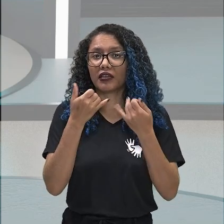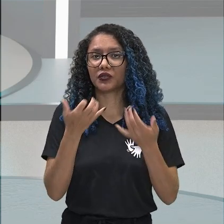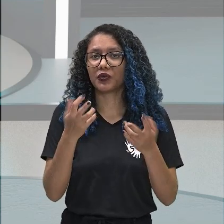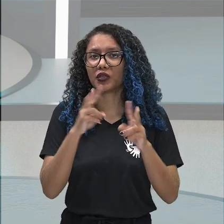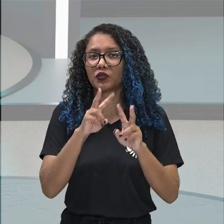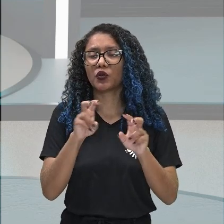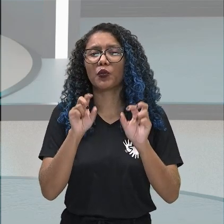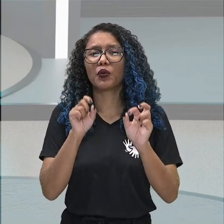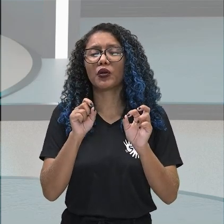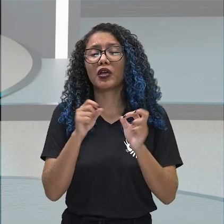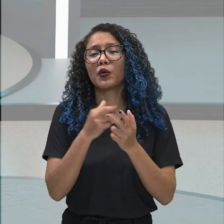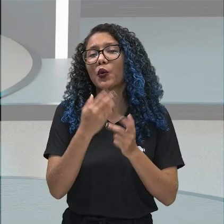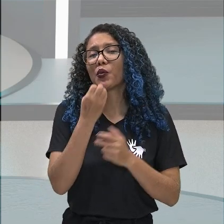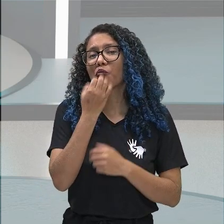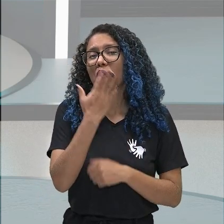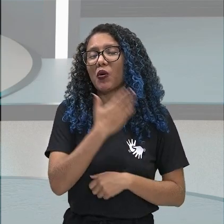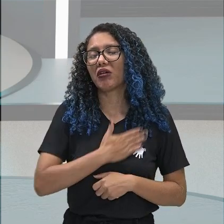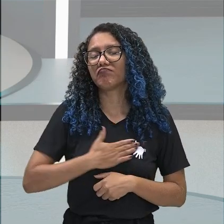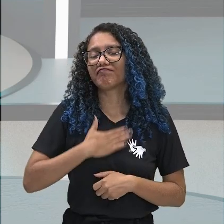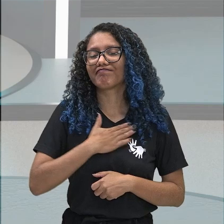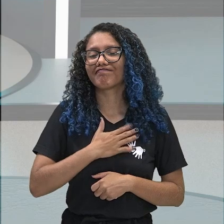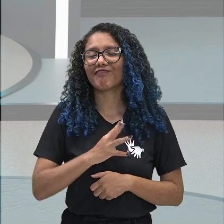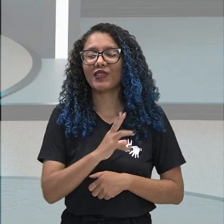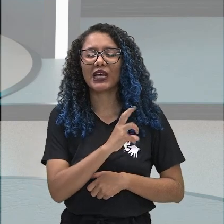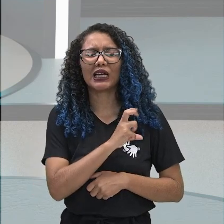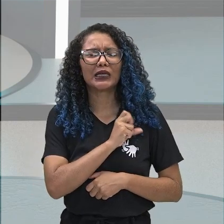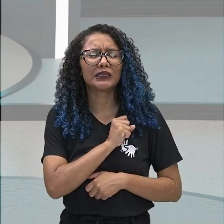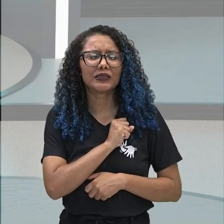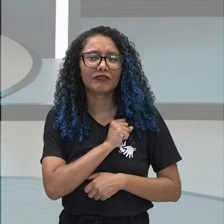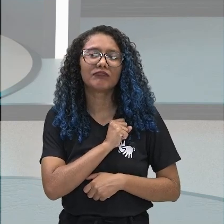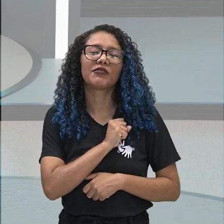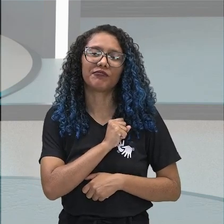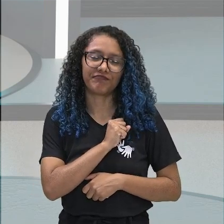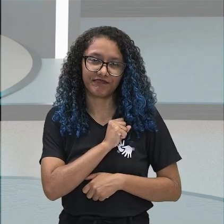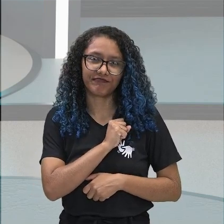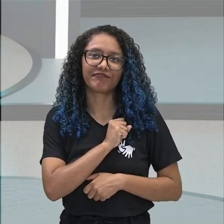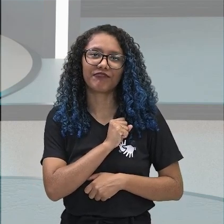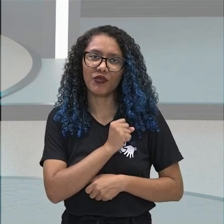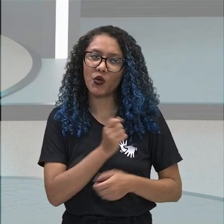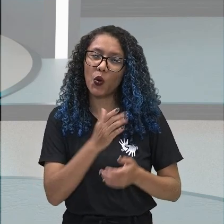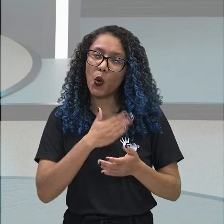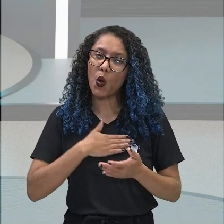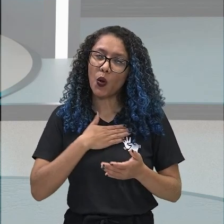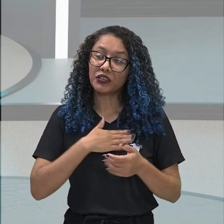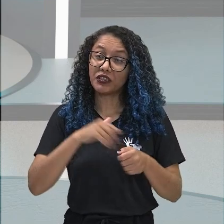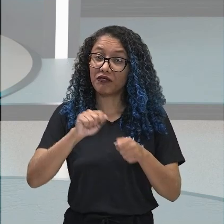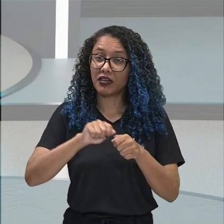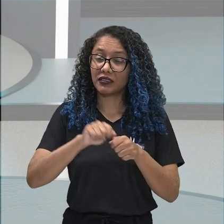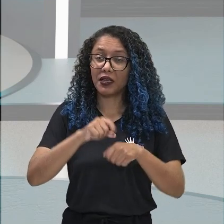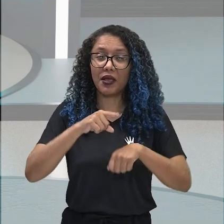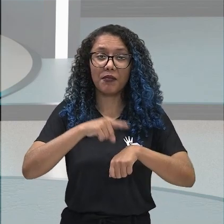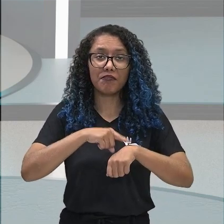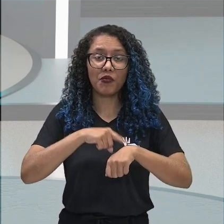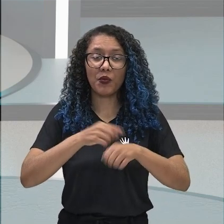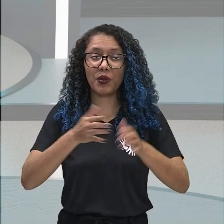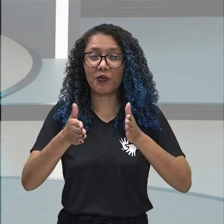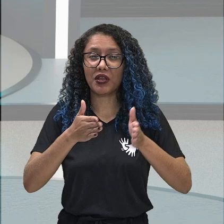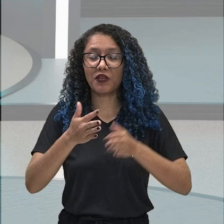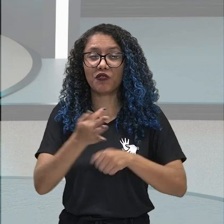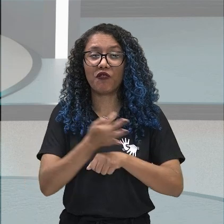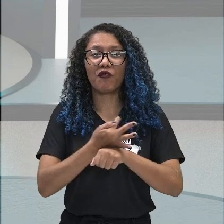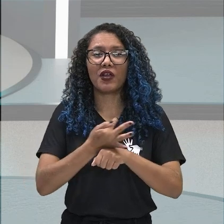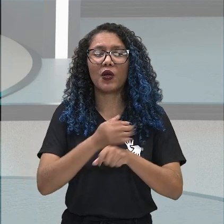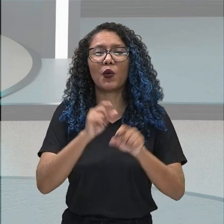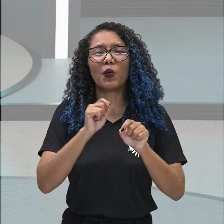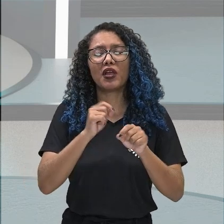coisas boas que ela gosta, né? Que ela é apaixonada de fazer aí nas férias, né? Ela gosta das